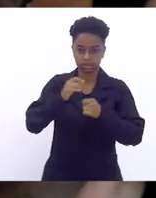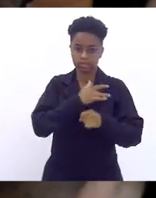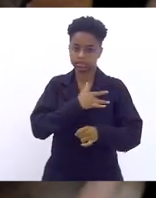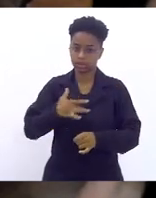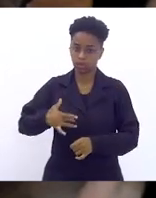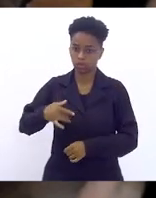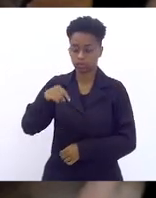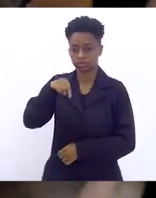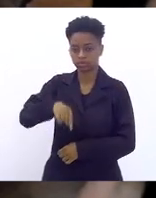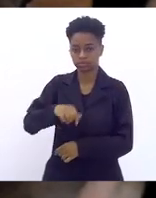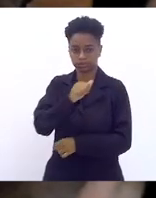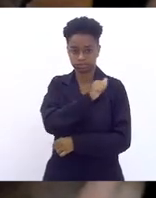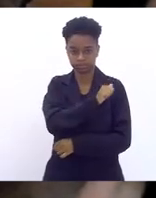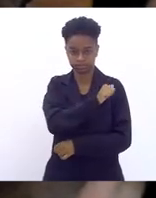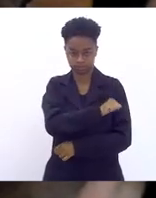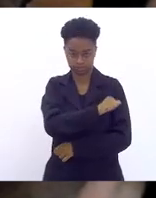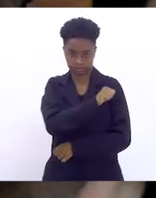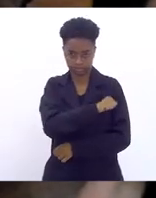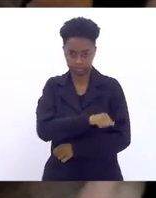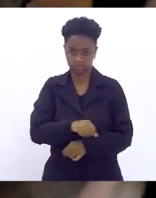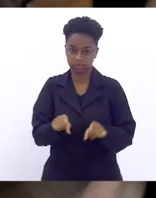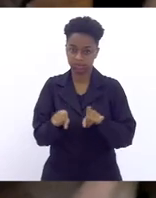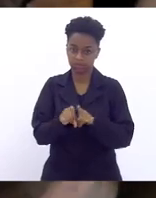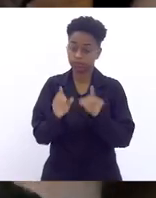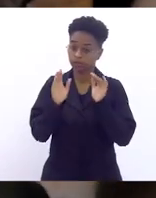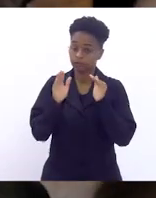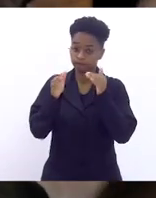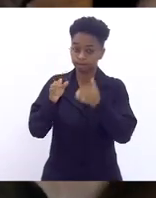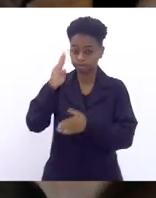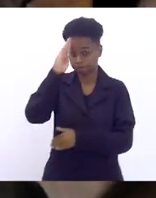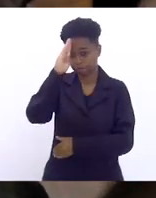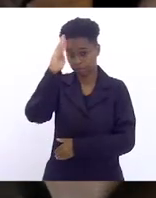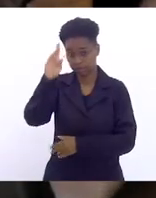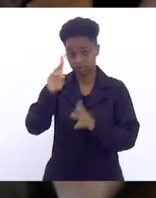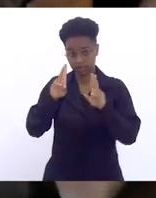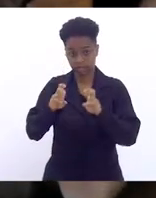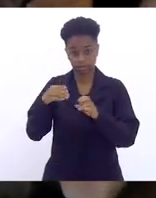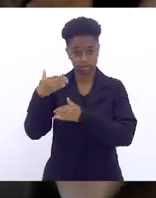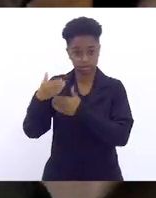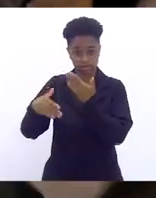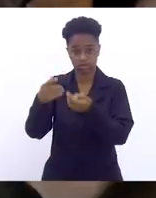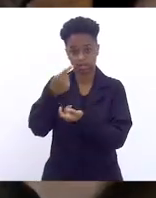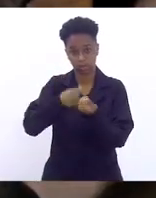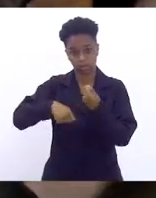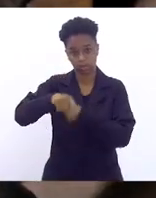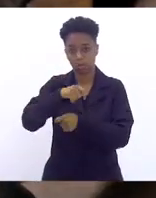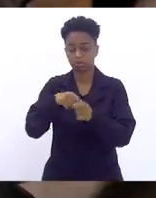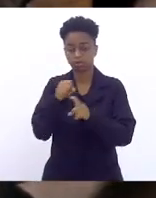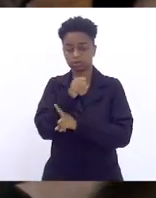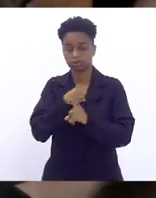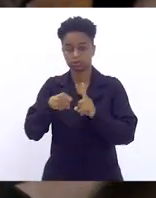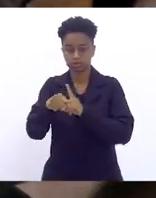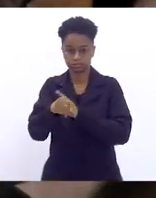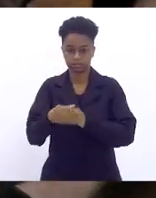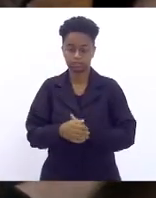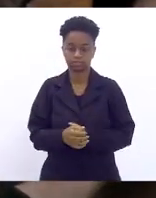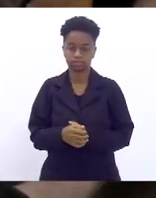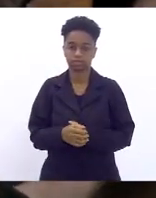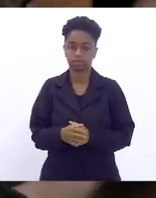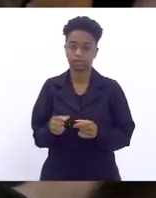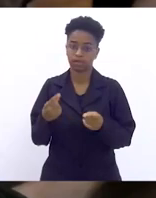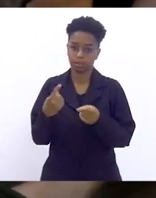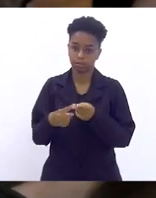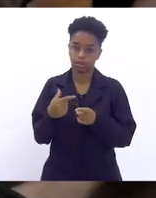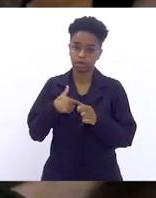estado do Rio de Janeiro é também focando muito nessa questão do desenvolvimento econômico e social né porque venho